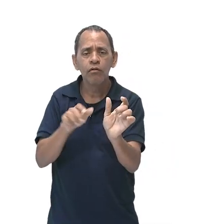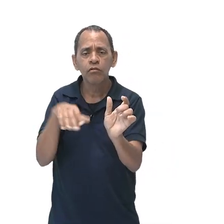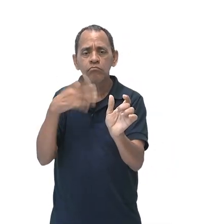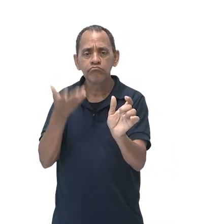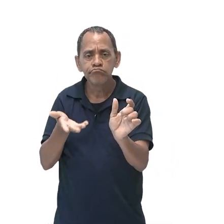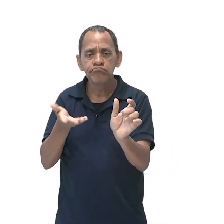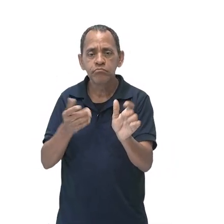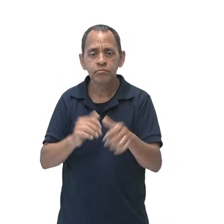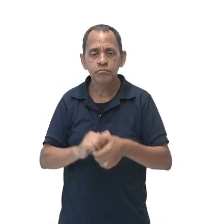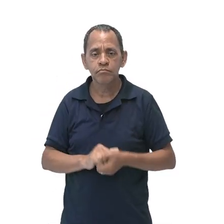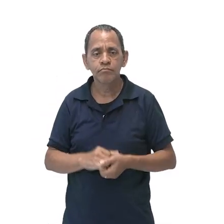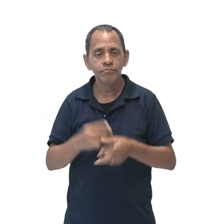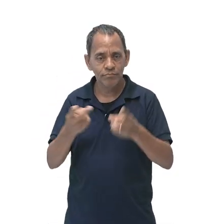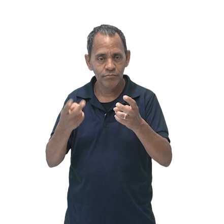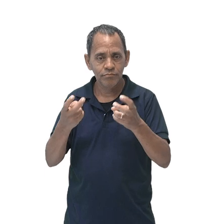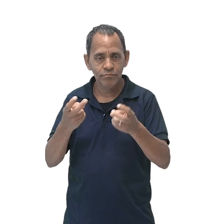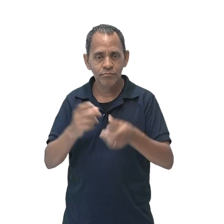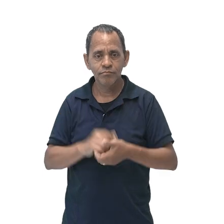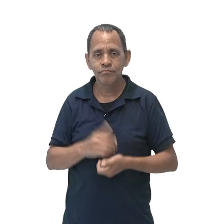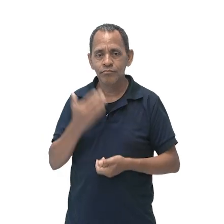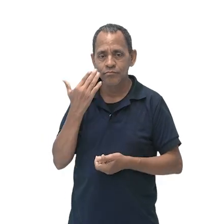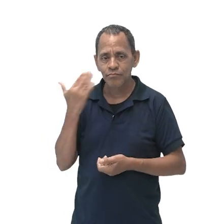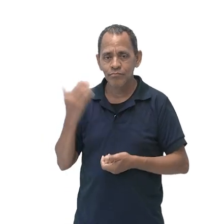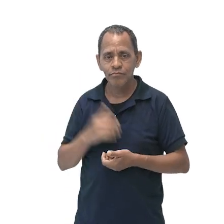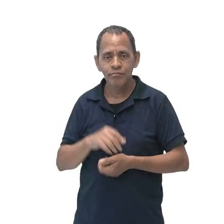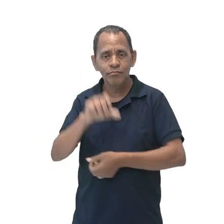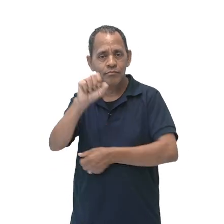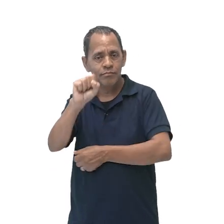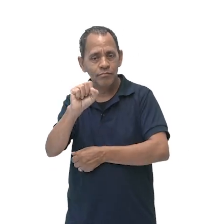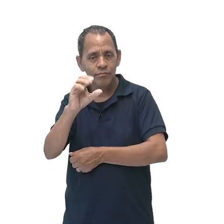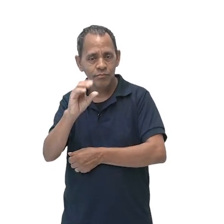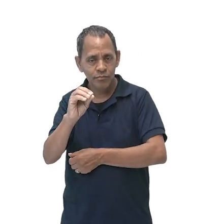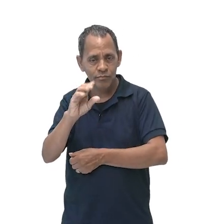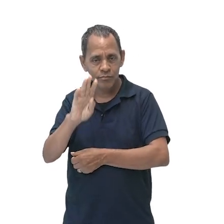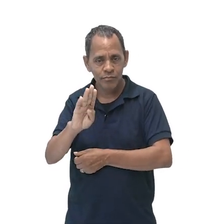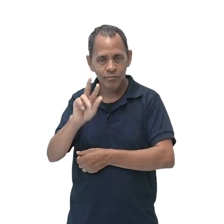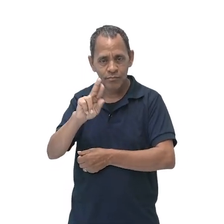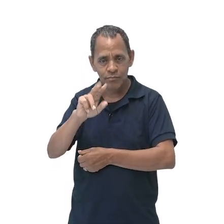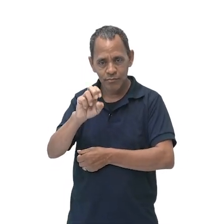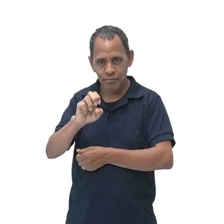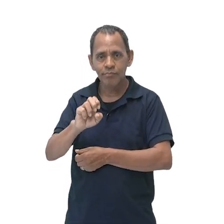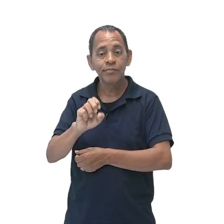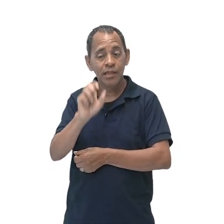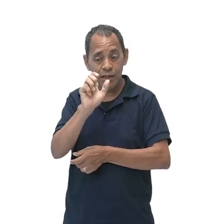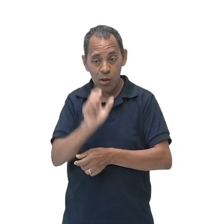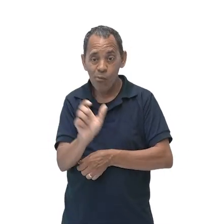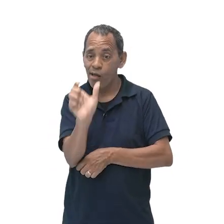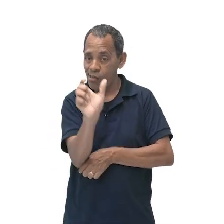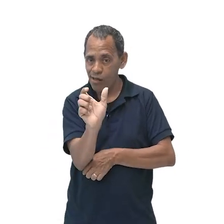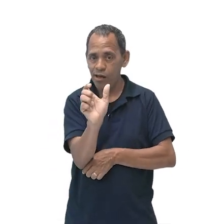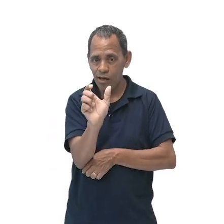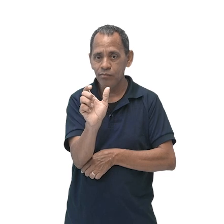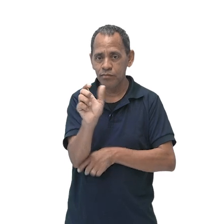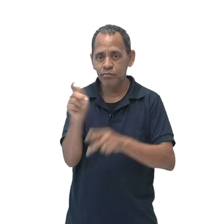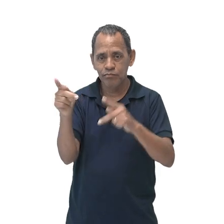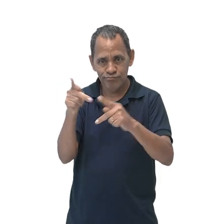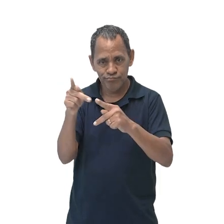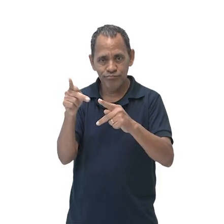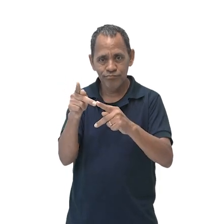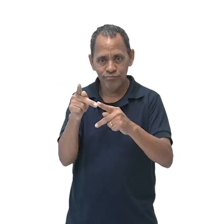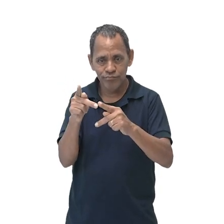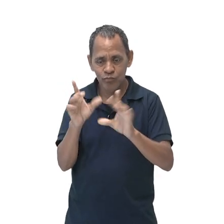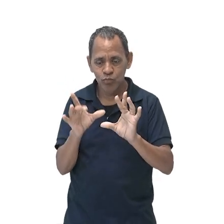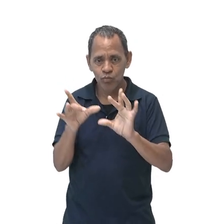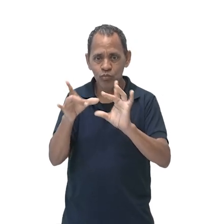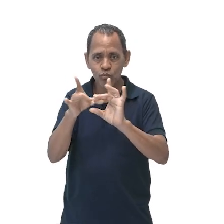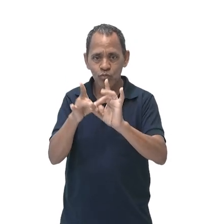Percebam que é a palavra sobre. Esta palavra é uma preposição e ela